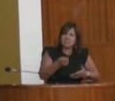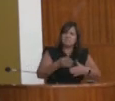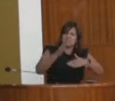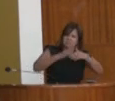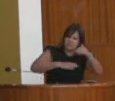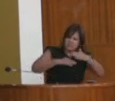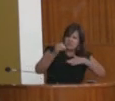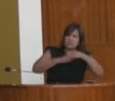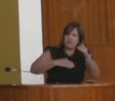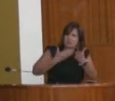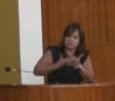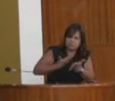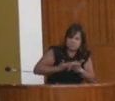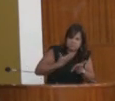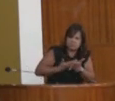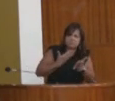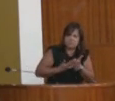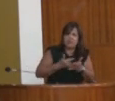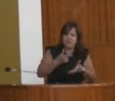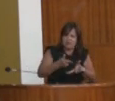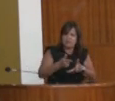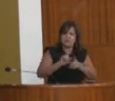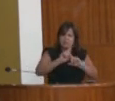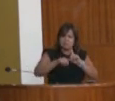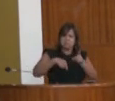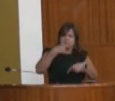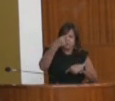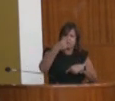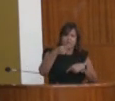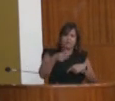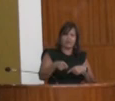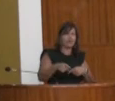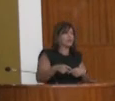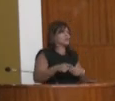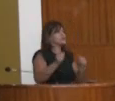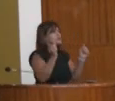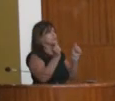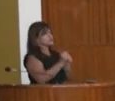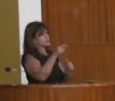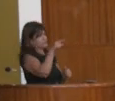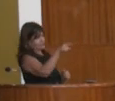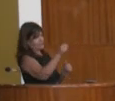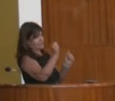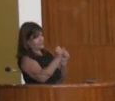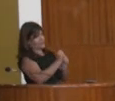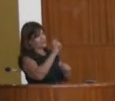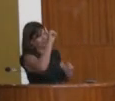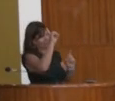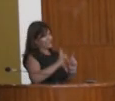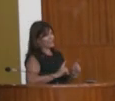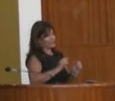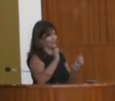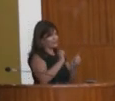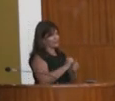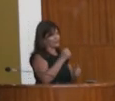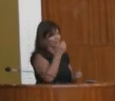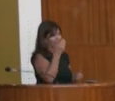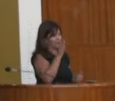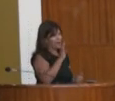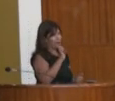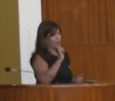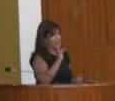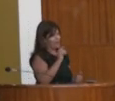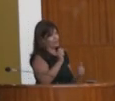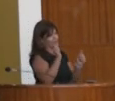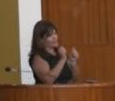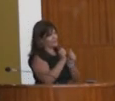foi o que eu falei, daqui a pouco essa pessoa vai estar sendo diretor junto com o Humberto lá no Royal. Então, eu acho que é mais ou menos, passa por